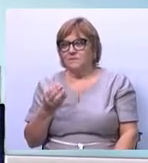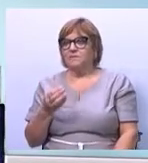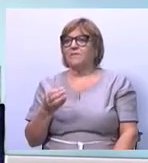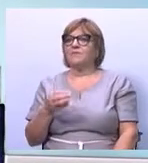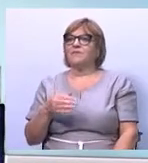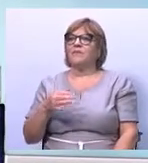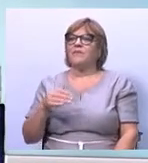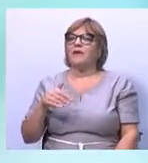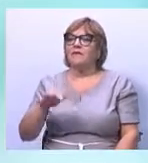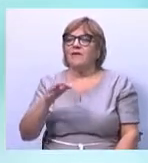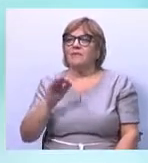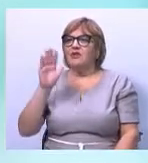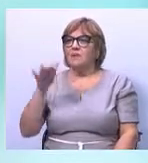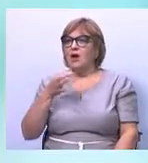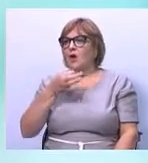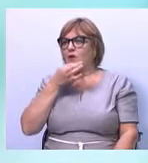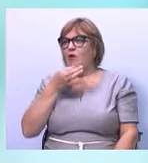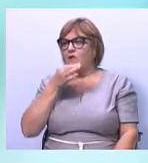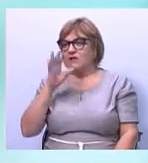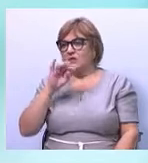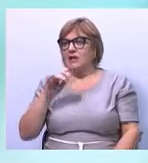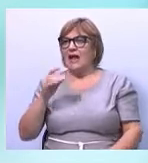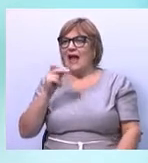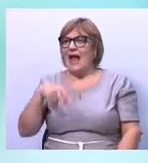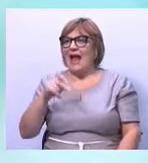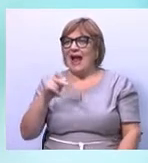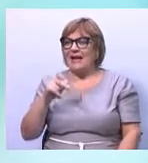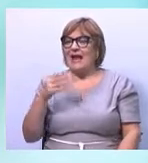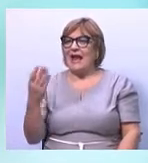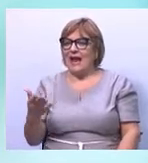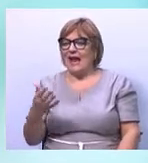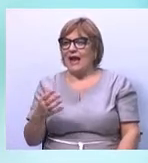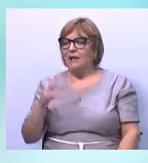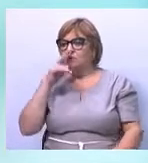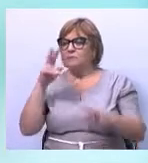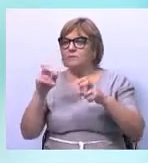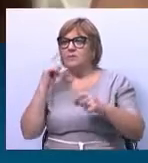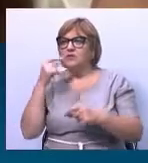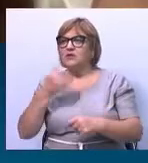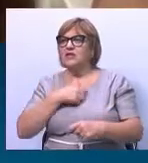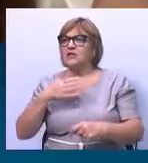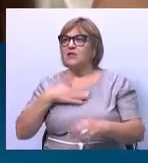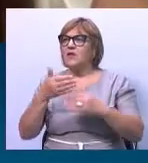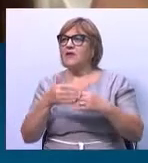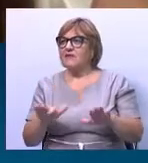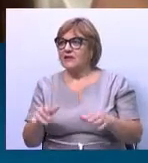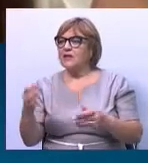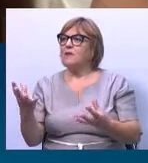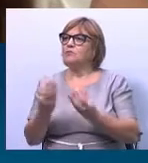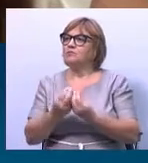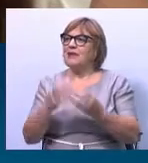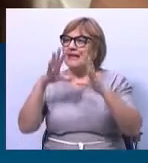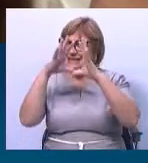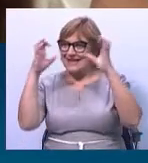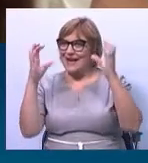Ora, vamos chamar a nossa conversa, se assim concordarem, a Ana Margarida Santos, é aromaterapeuta especialista em saúde infantil e está connosco via